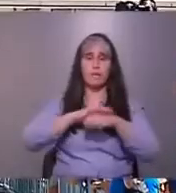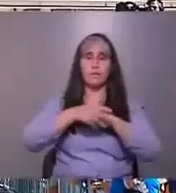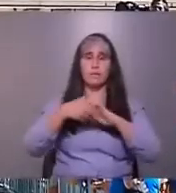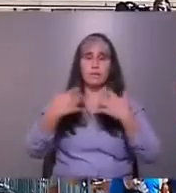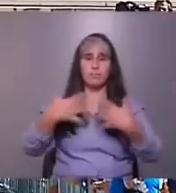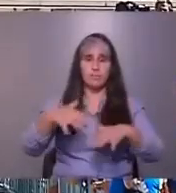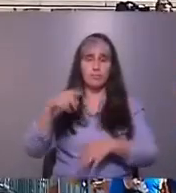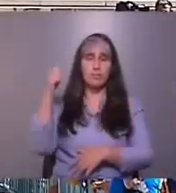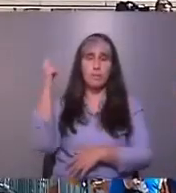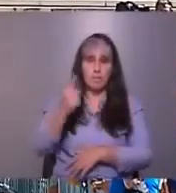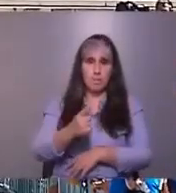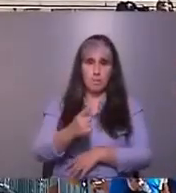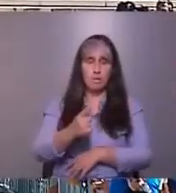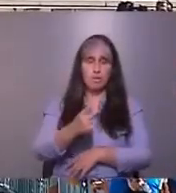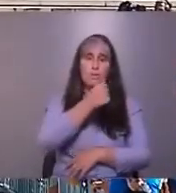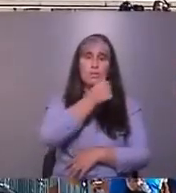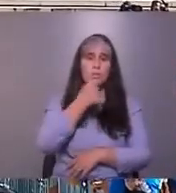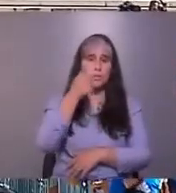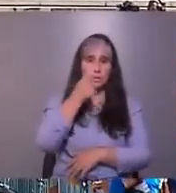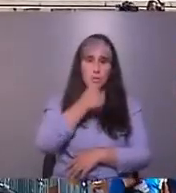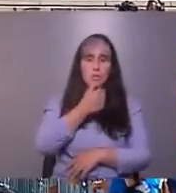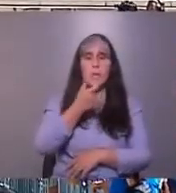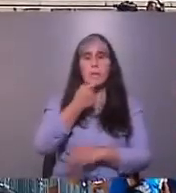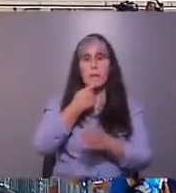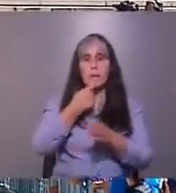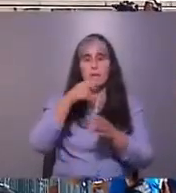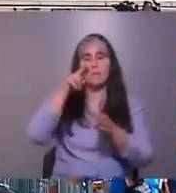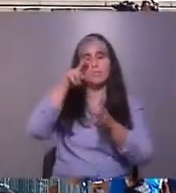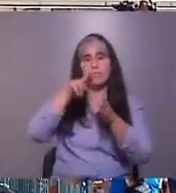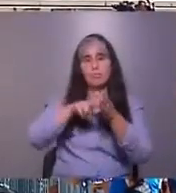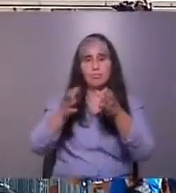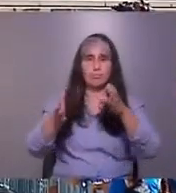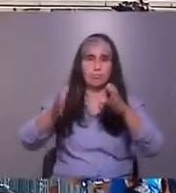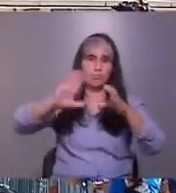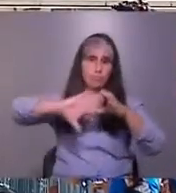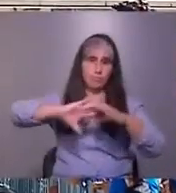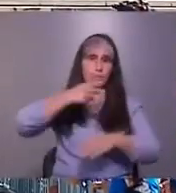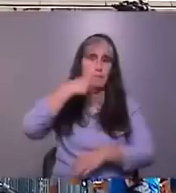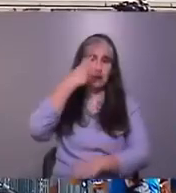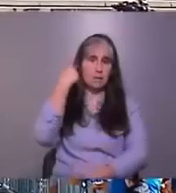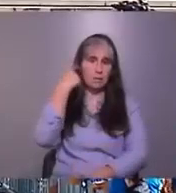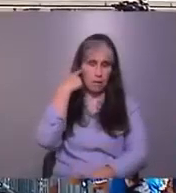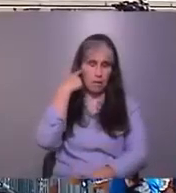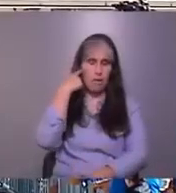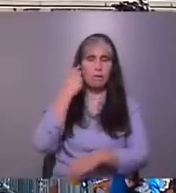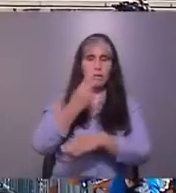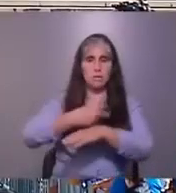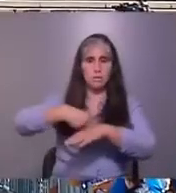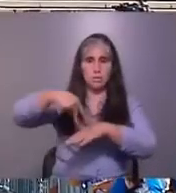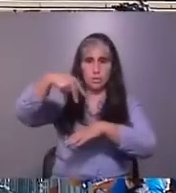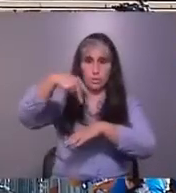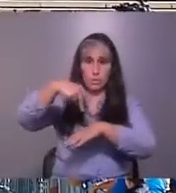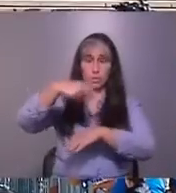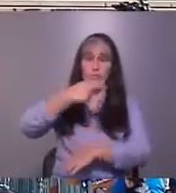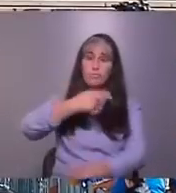Pilatos, padeceu e foi sepultado. Ressuscitou ao terceiro dia, conforme as Escrituras, e subiu